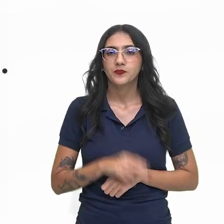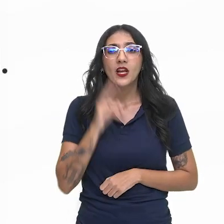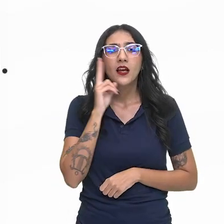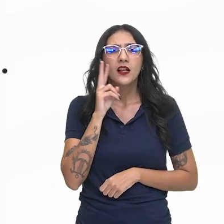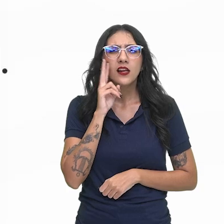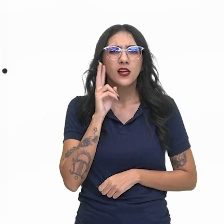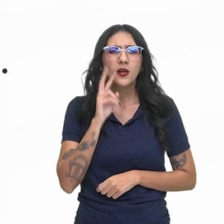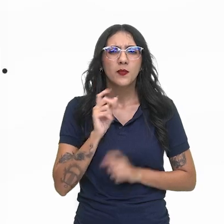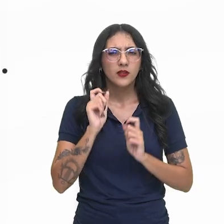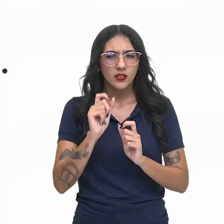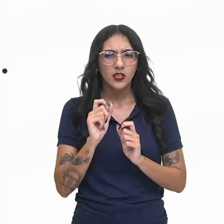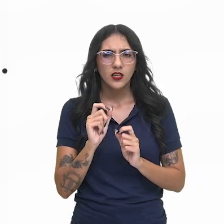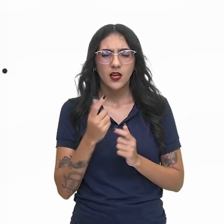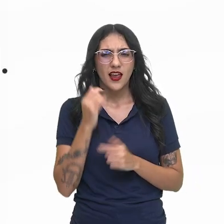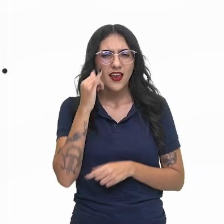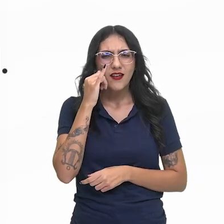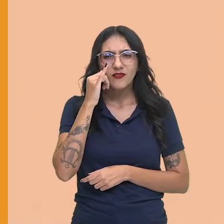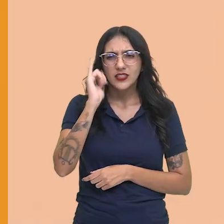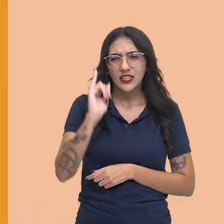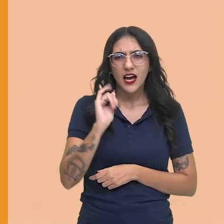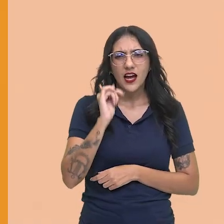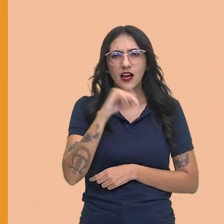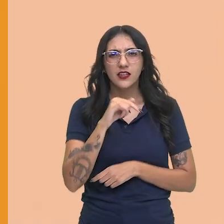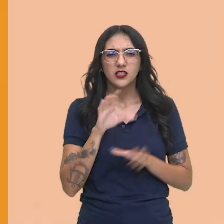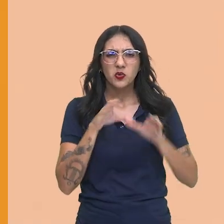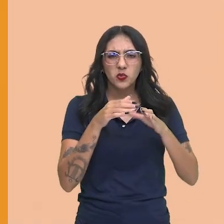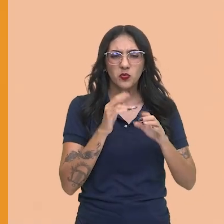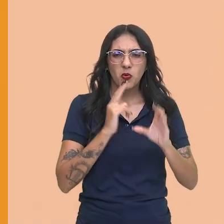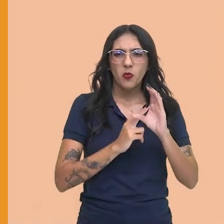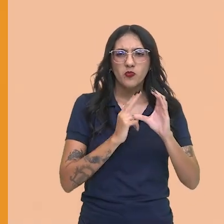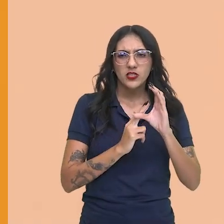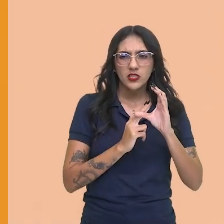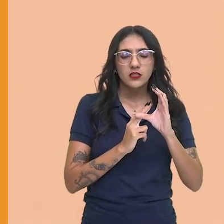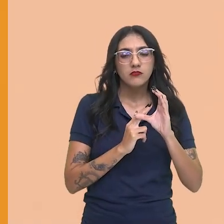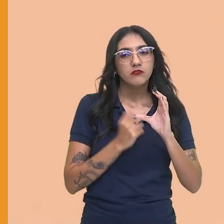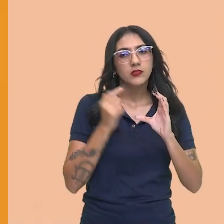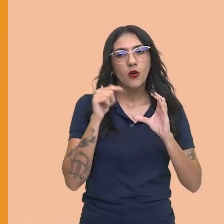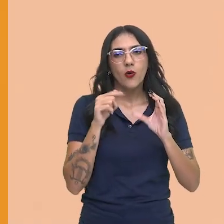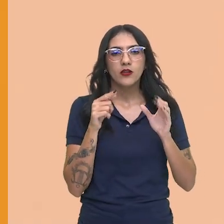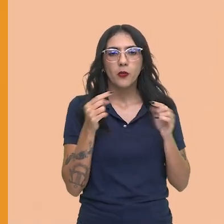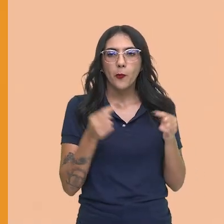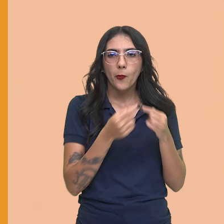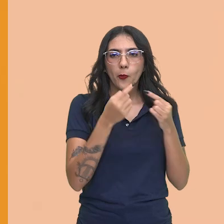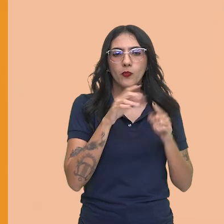governo comunista, estamos falando de um governo socialista, tá? Então imagina, um